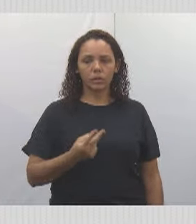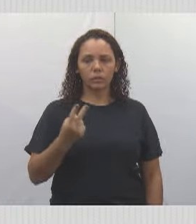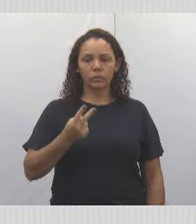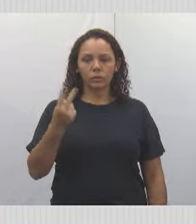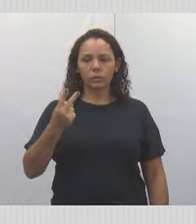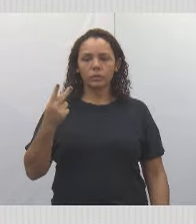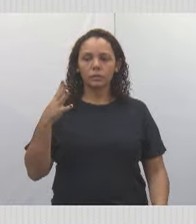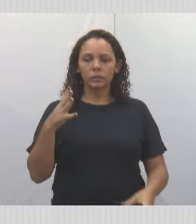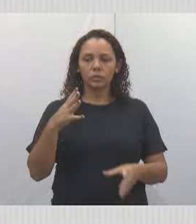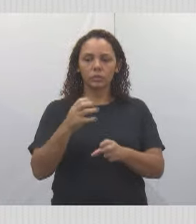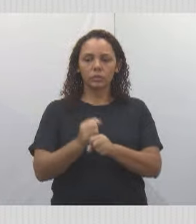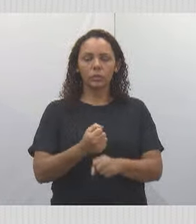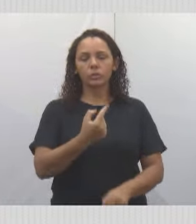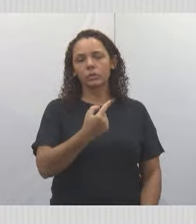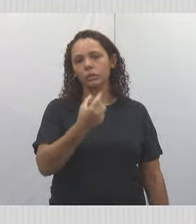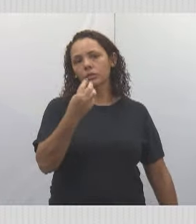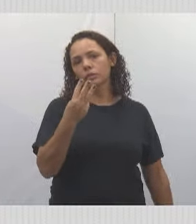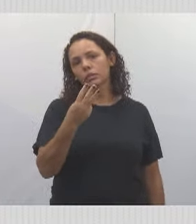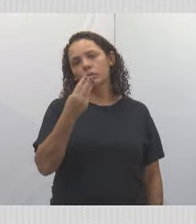perfazendo um total de